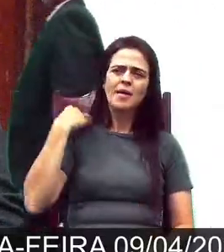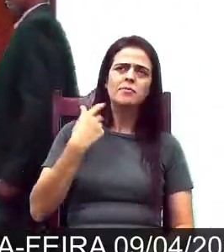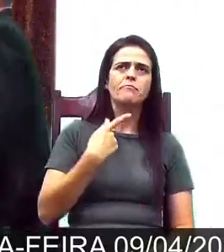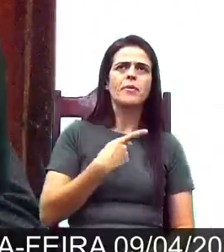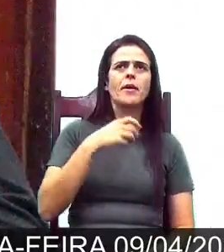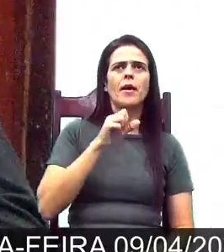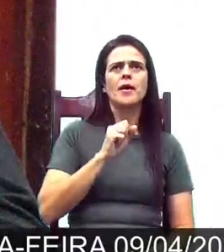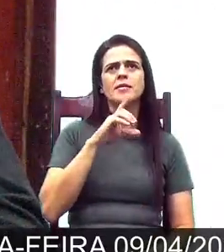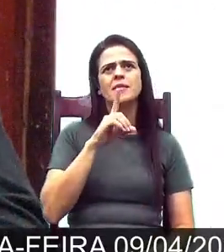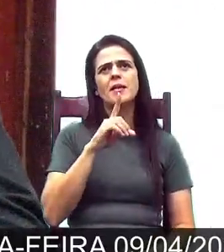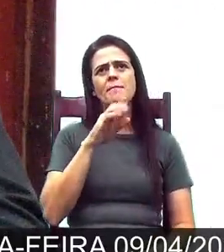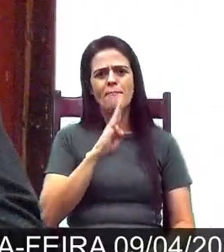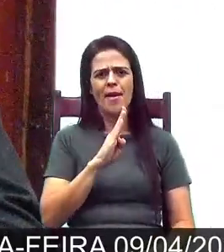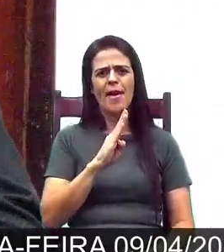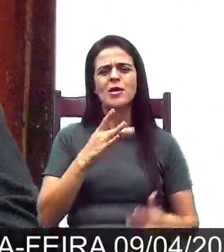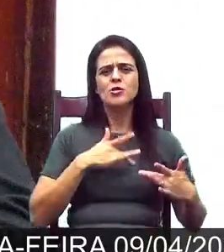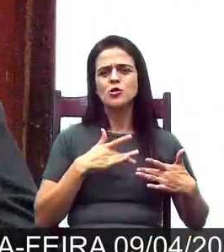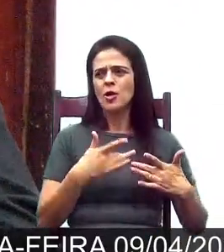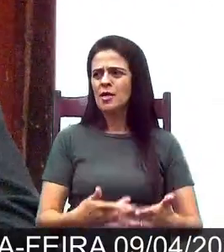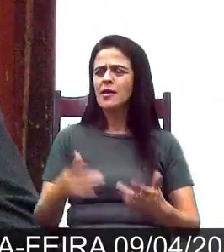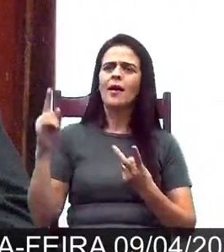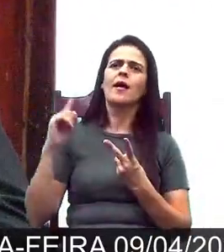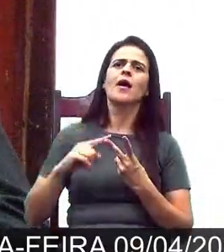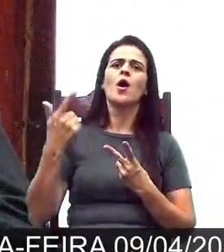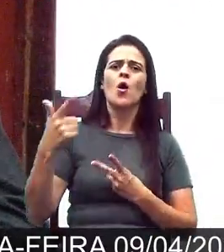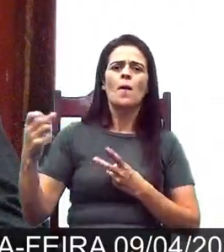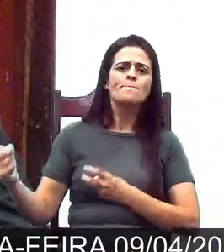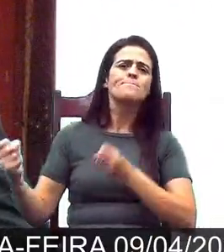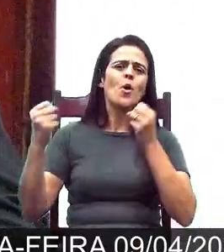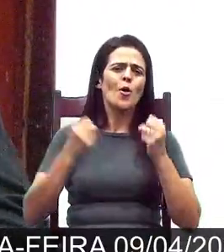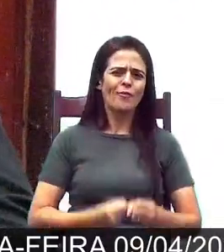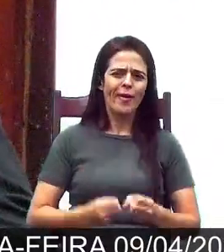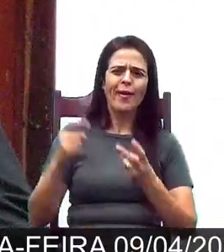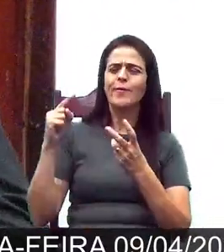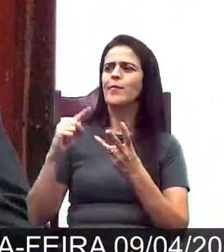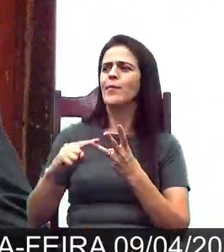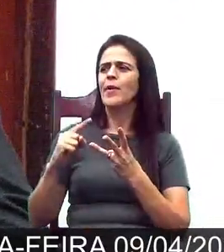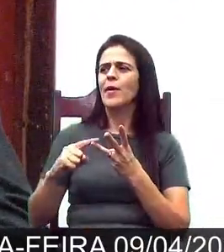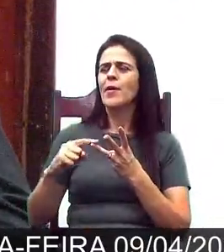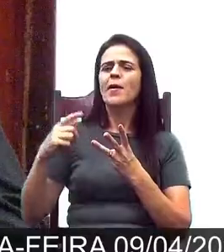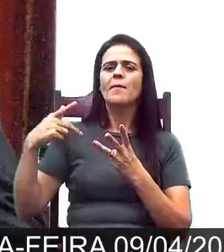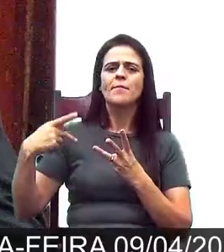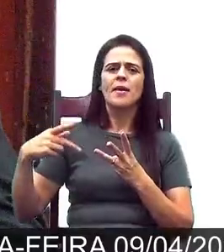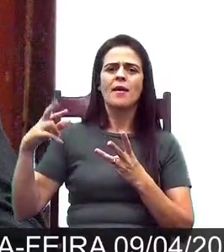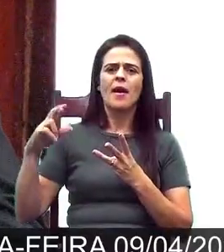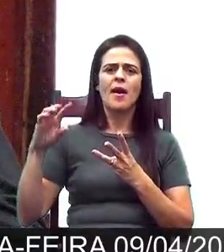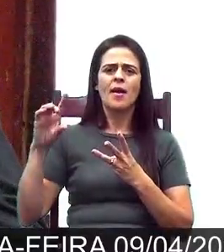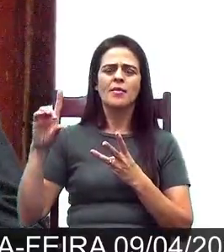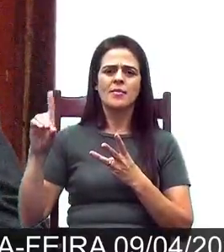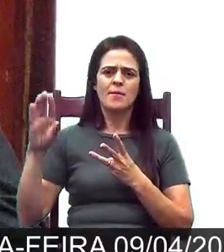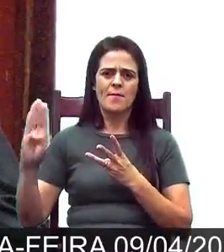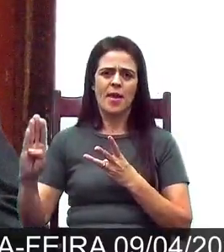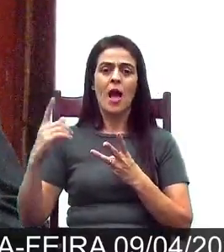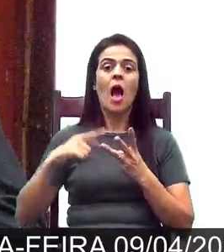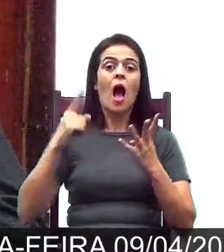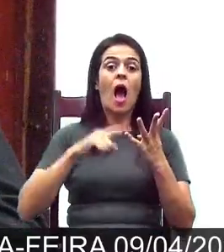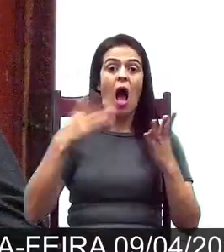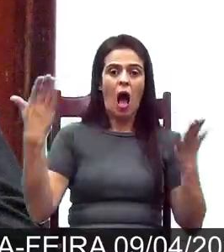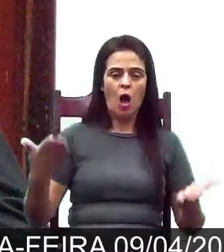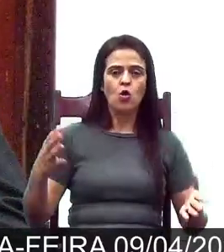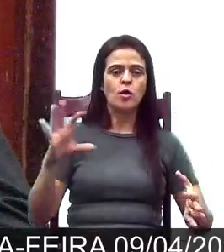do Solidariedade, passei para o Podemos, estive no PRTB, agora no Republicanos. E eu acho